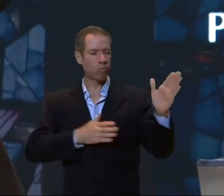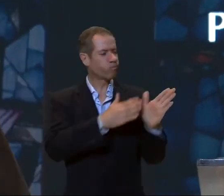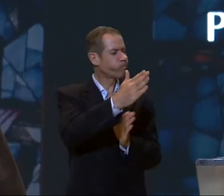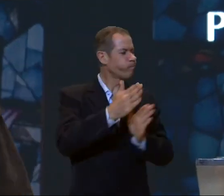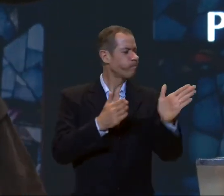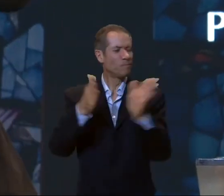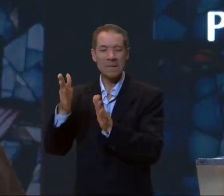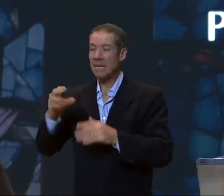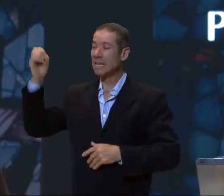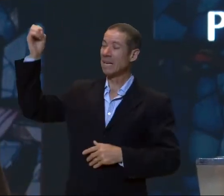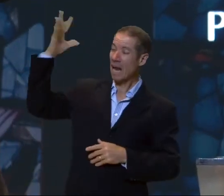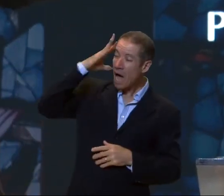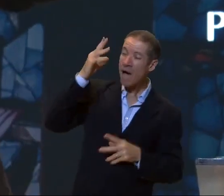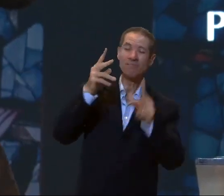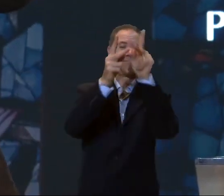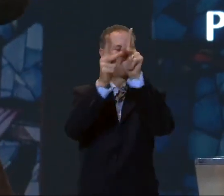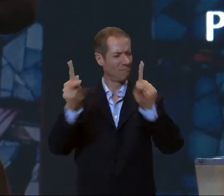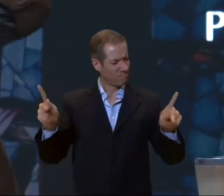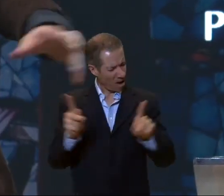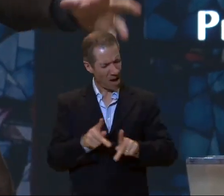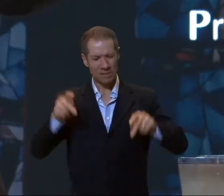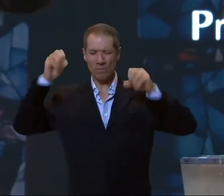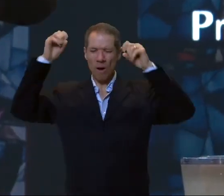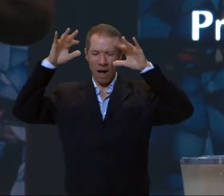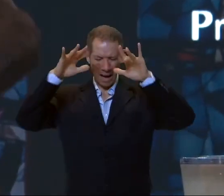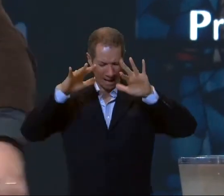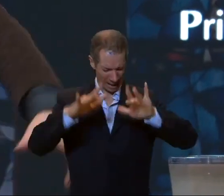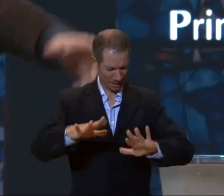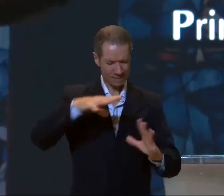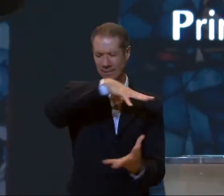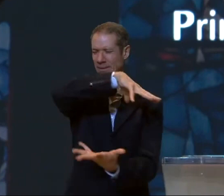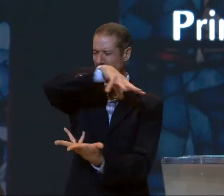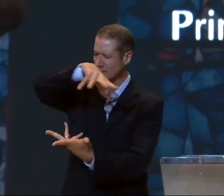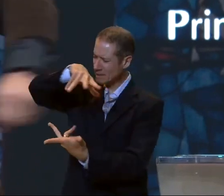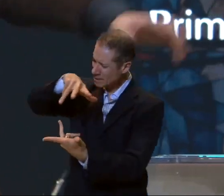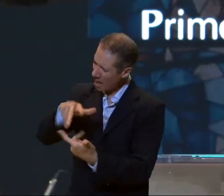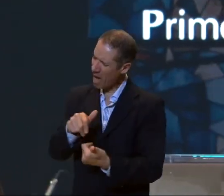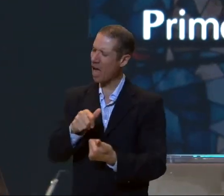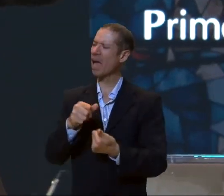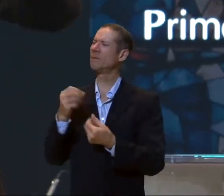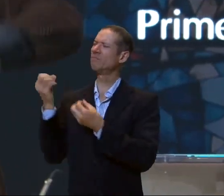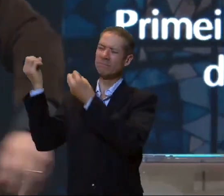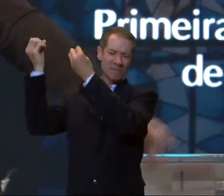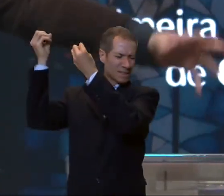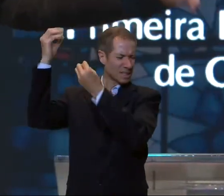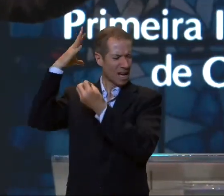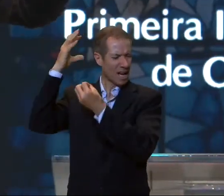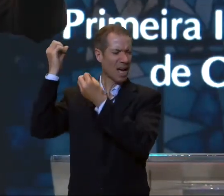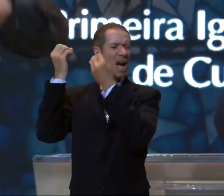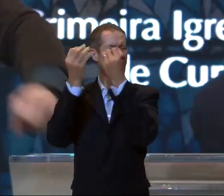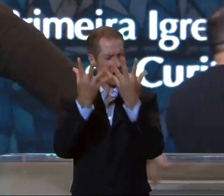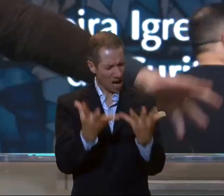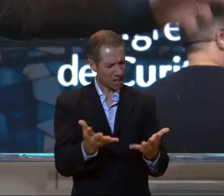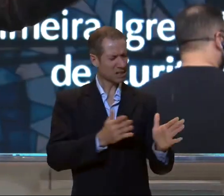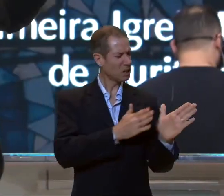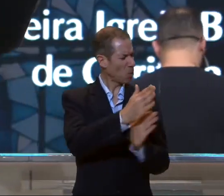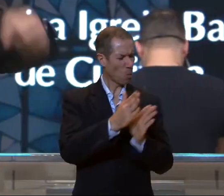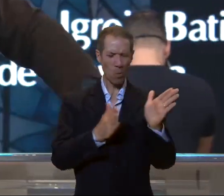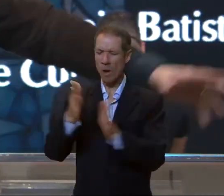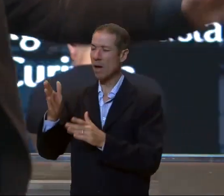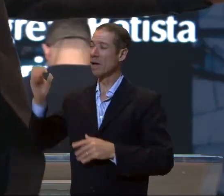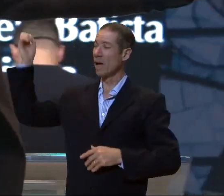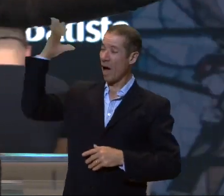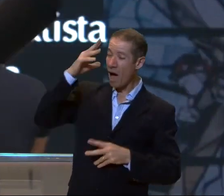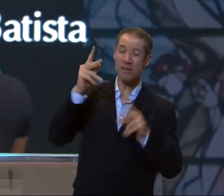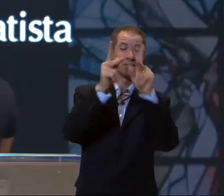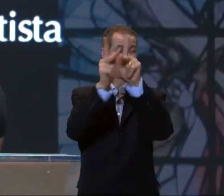que graça e paz seja derramado nesta terra. Que eles semeiem graça e paz por onde andarem,